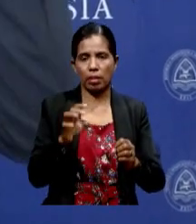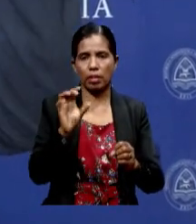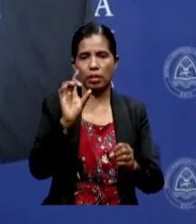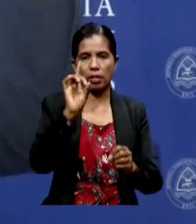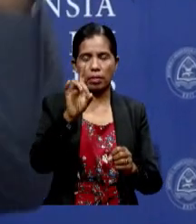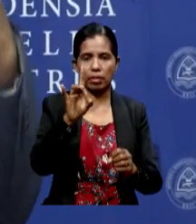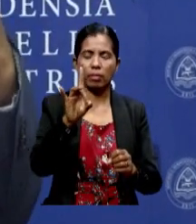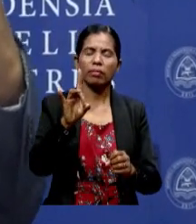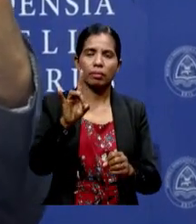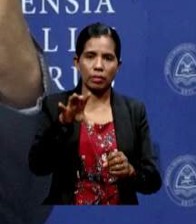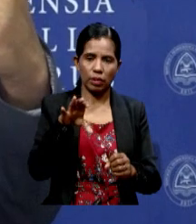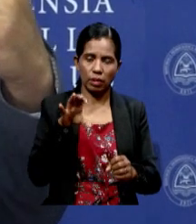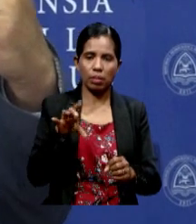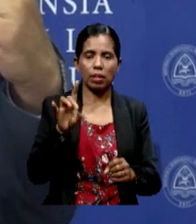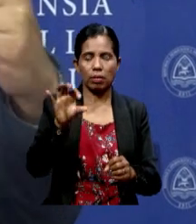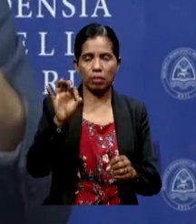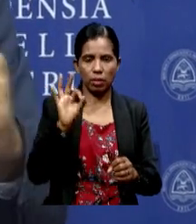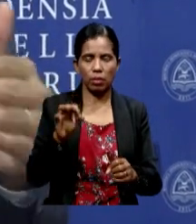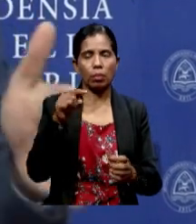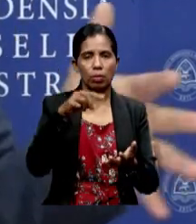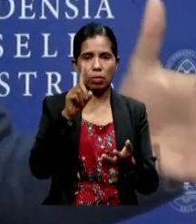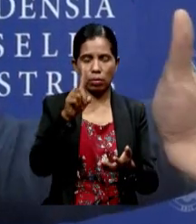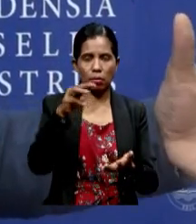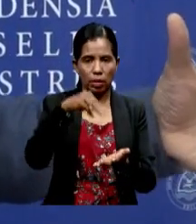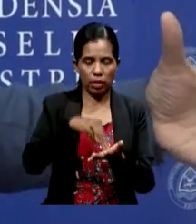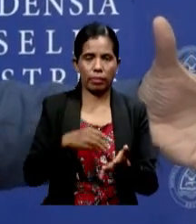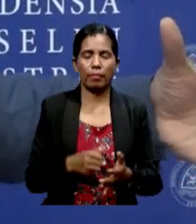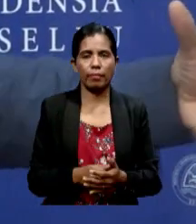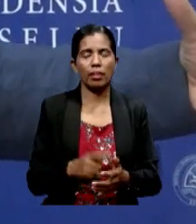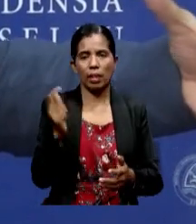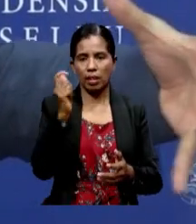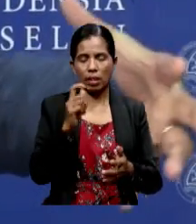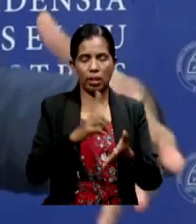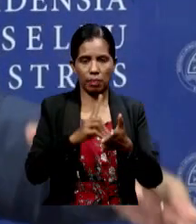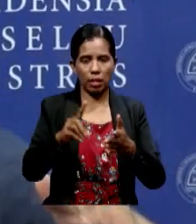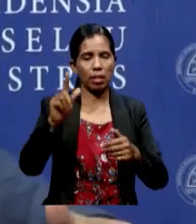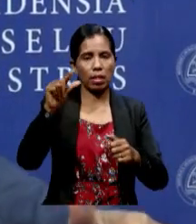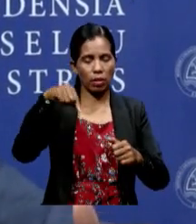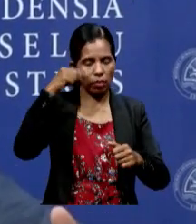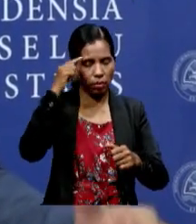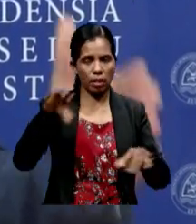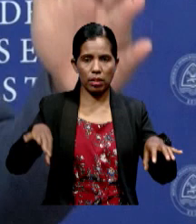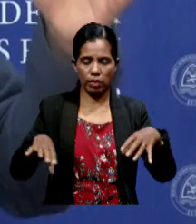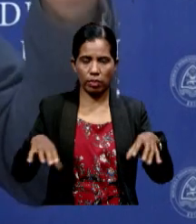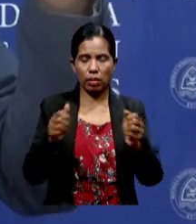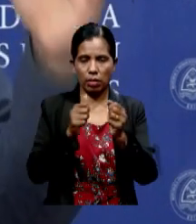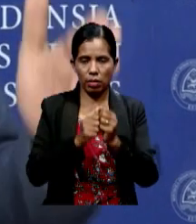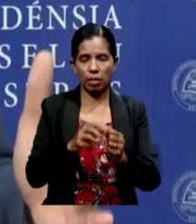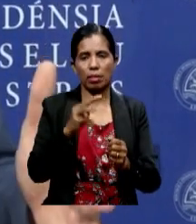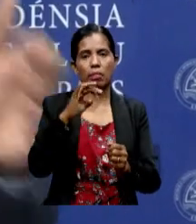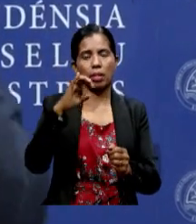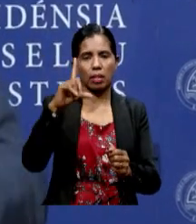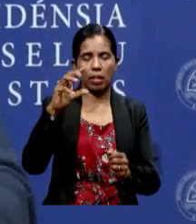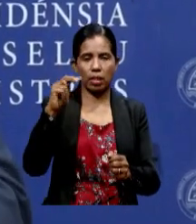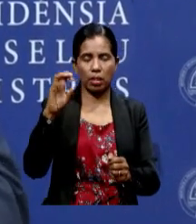900 to 1 bilhão de dólares. E a terça semana ne governo mos assina acordo de cooperação com Millennium Challenge